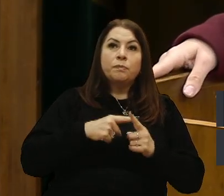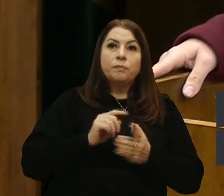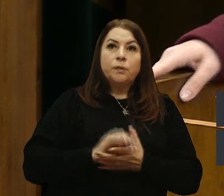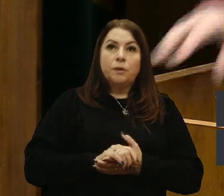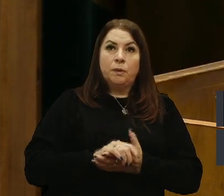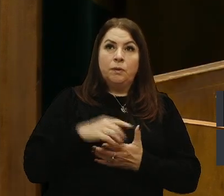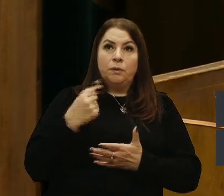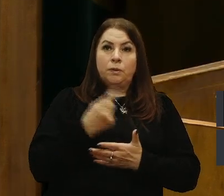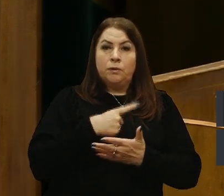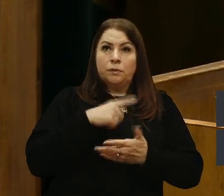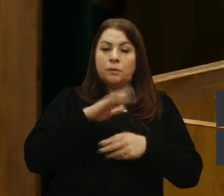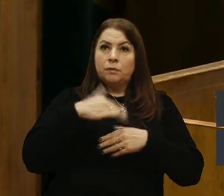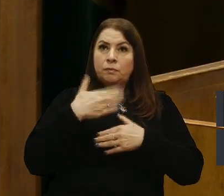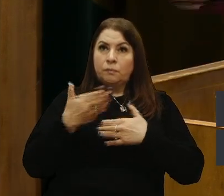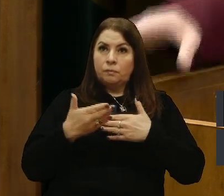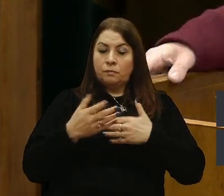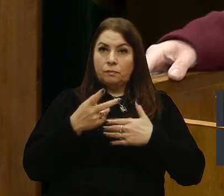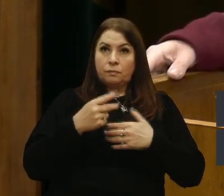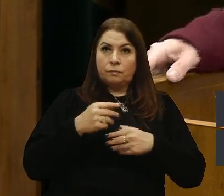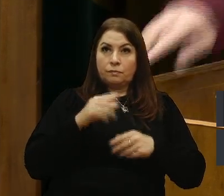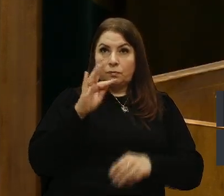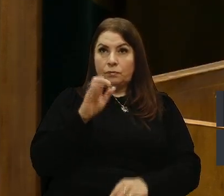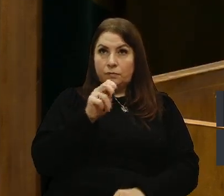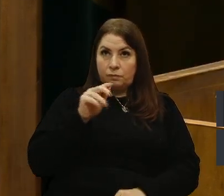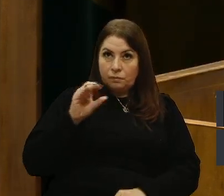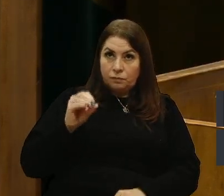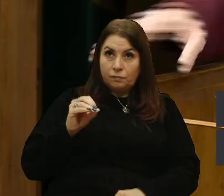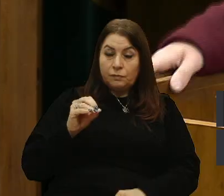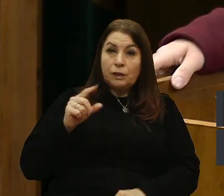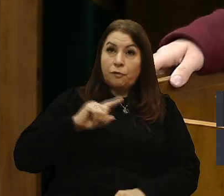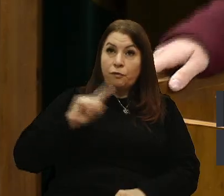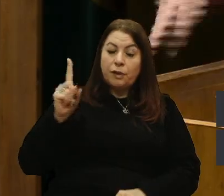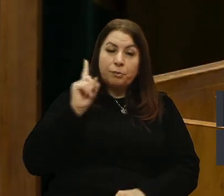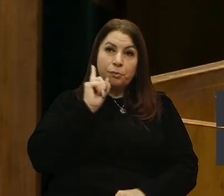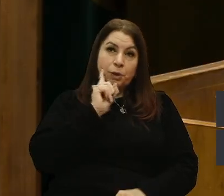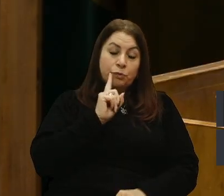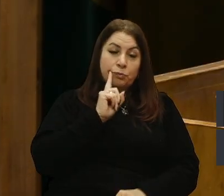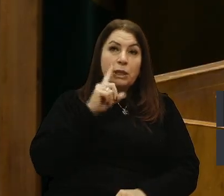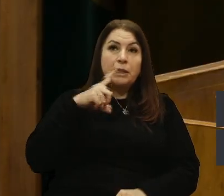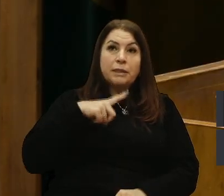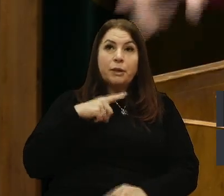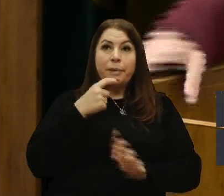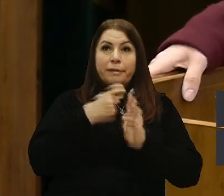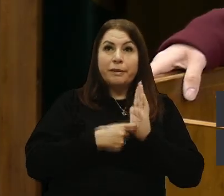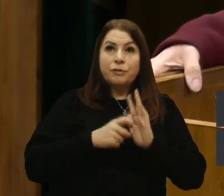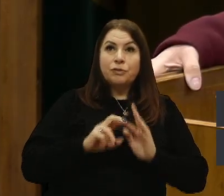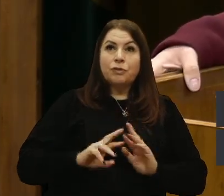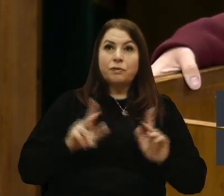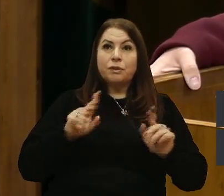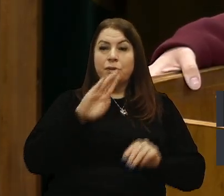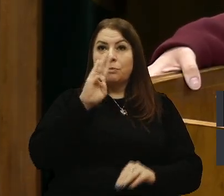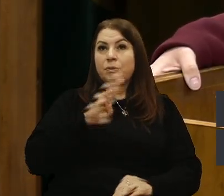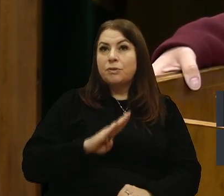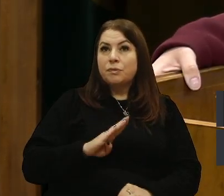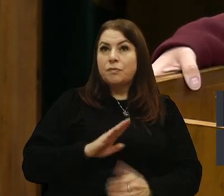colegas? Cada vez que Flávio Bolsonaro vai para os Estados Unidos, tem uma taxa diferente para o